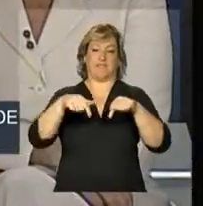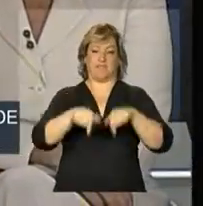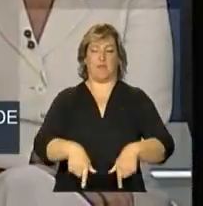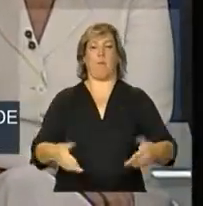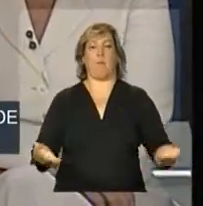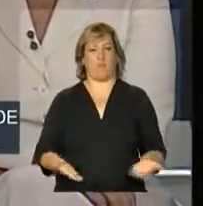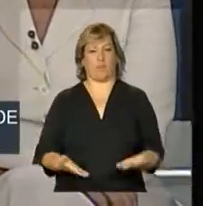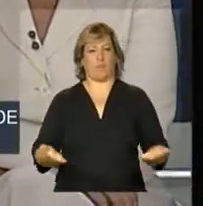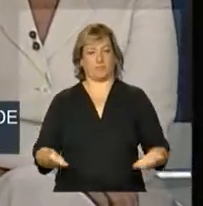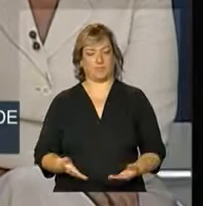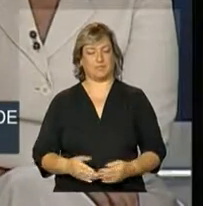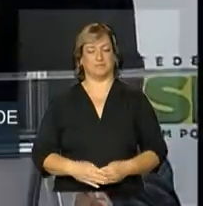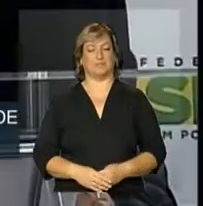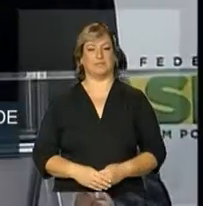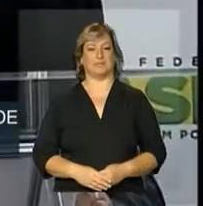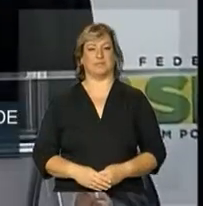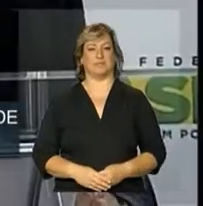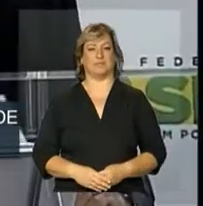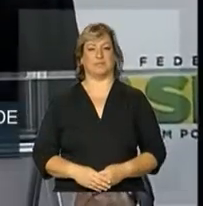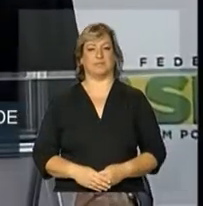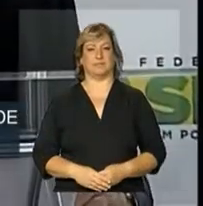hoje.